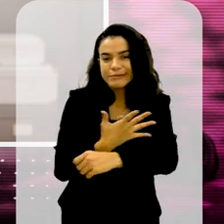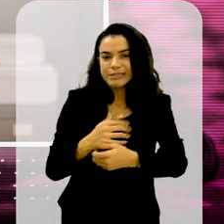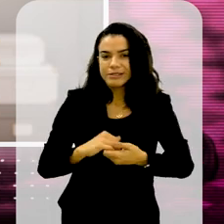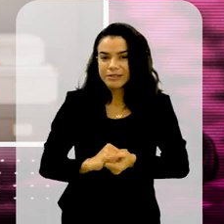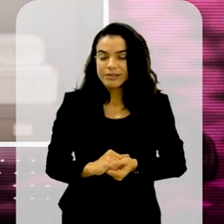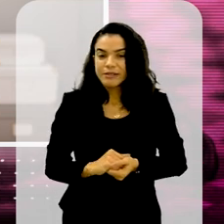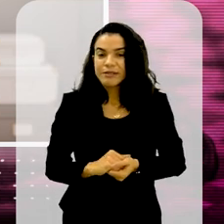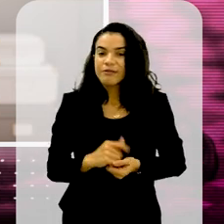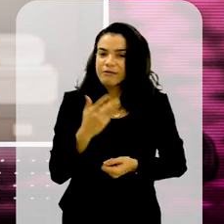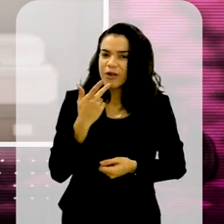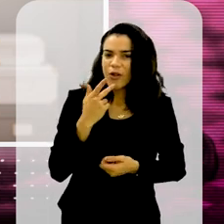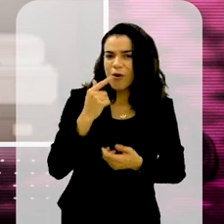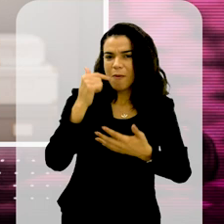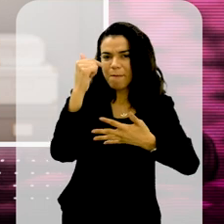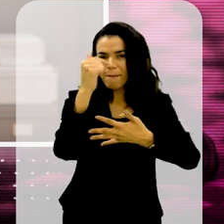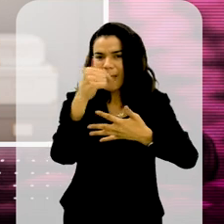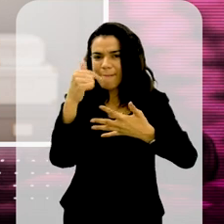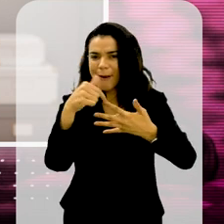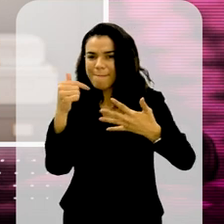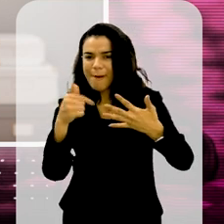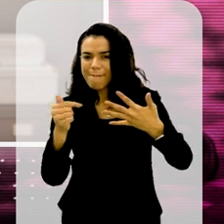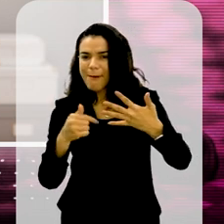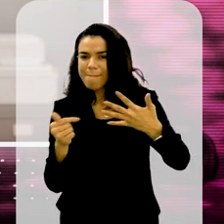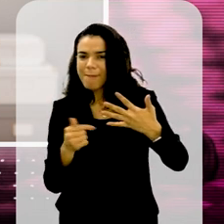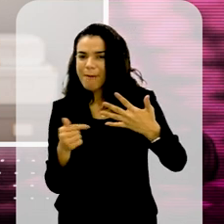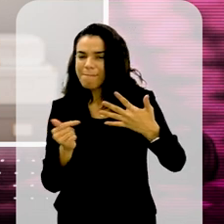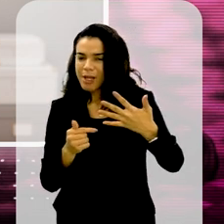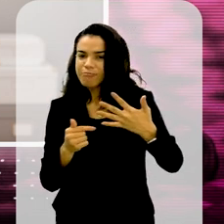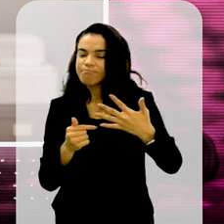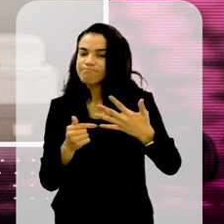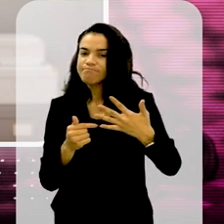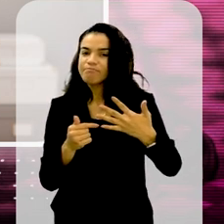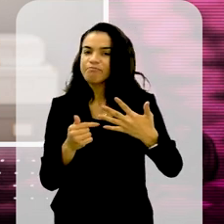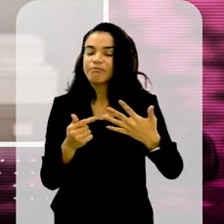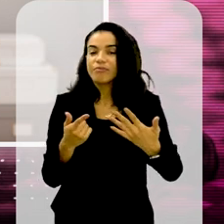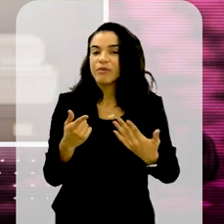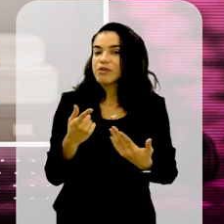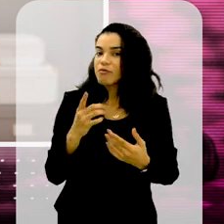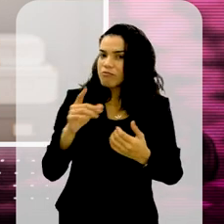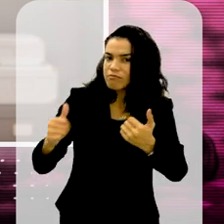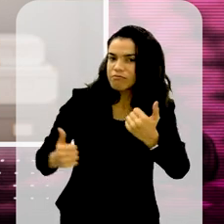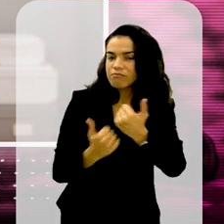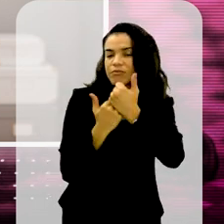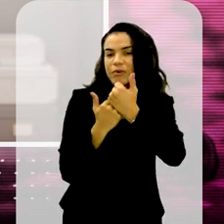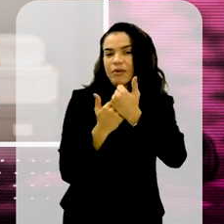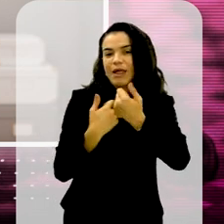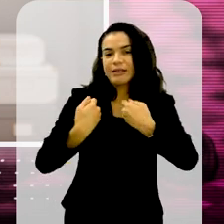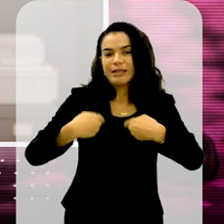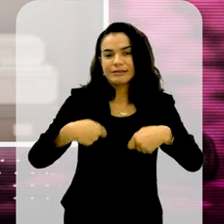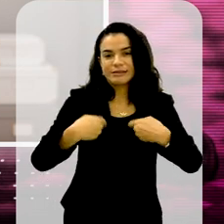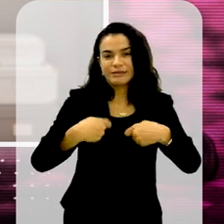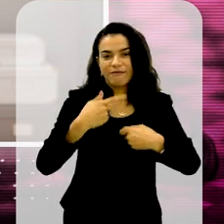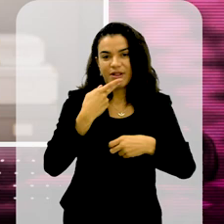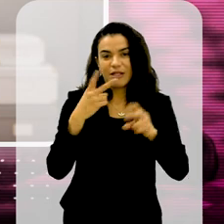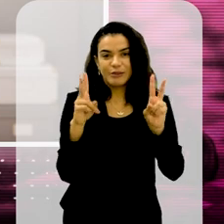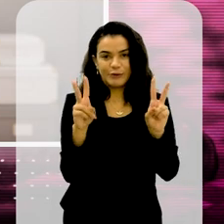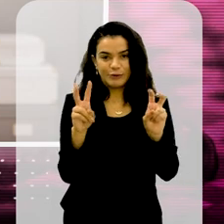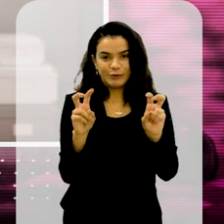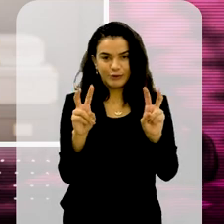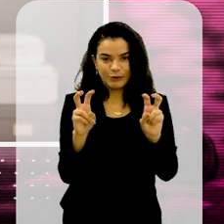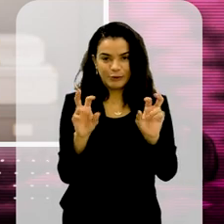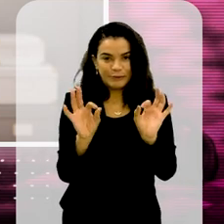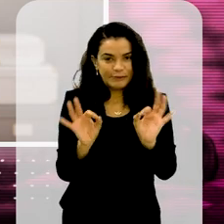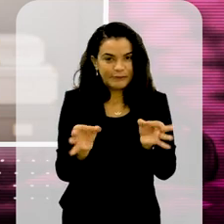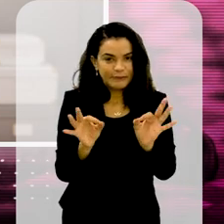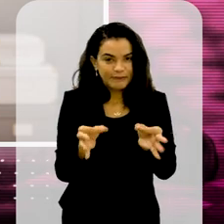acho que tudo isso que foi falado por vocês com muita propriedade, né, só fortalece a necessidade de